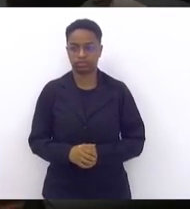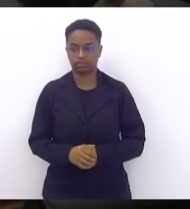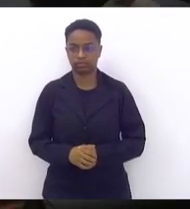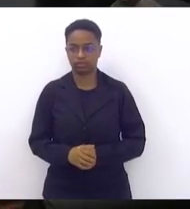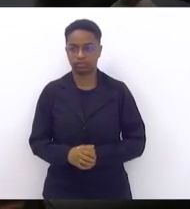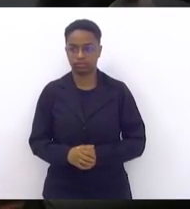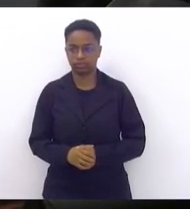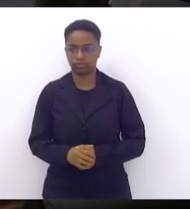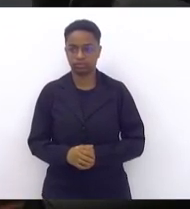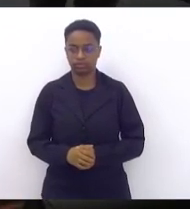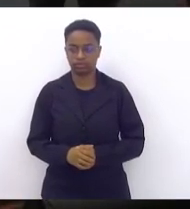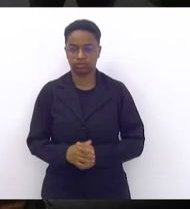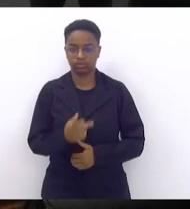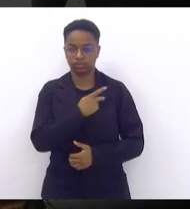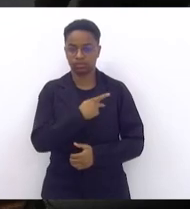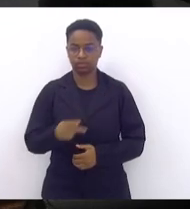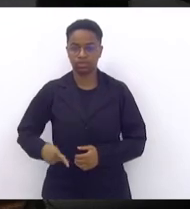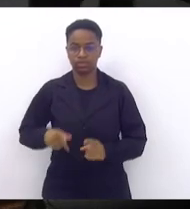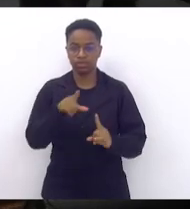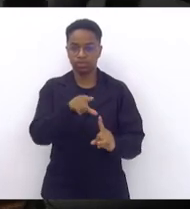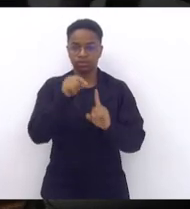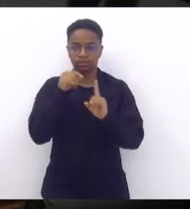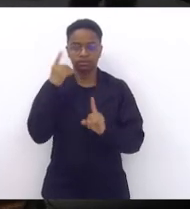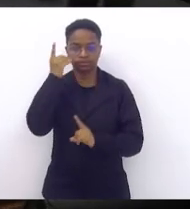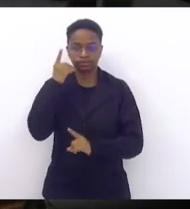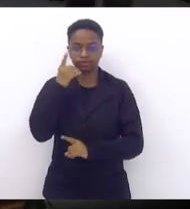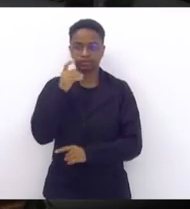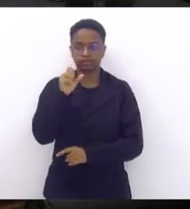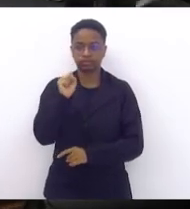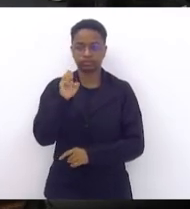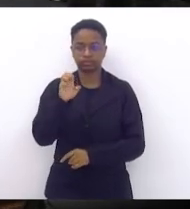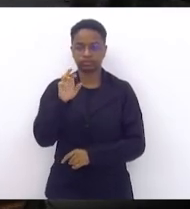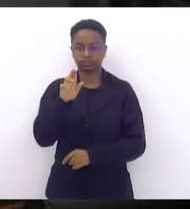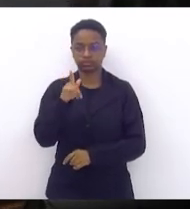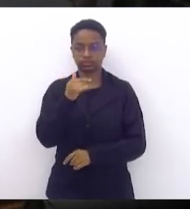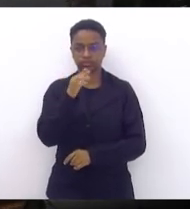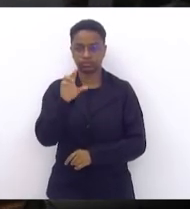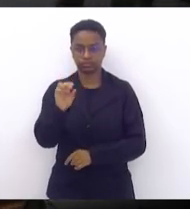A presidência designa deputado doutor Serginho, por favor.